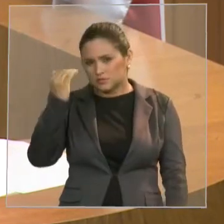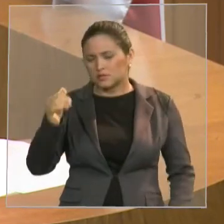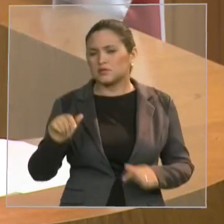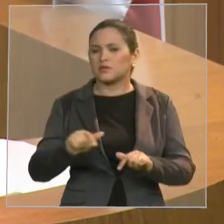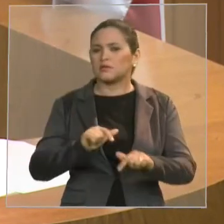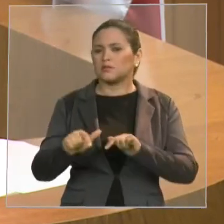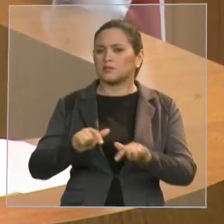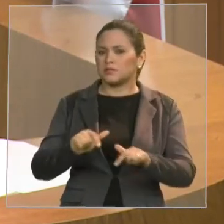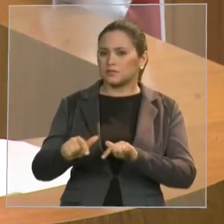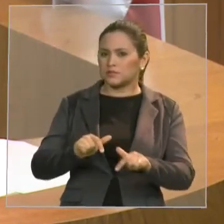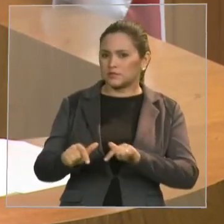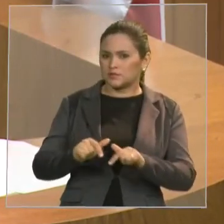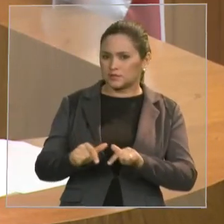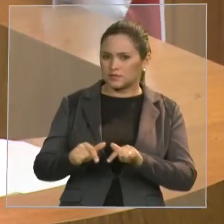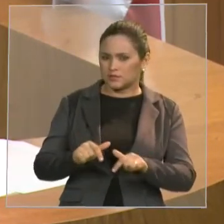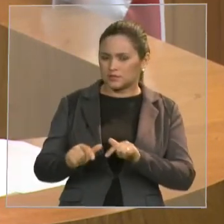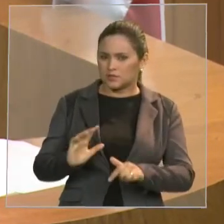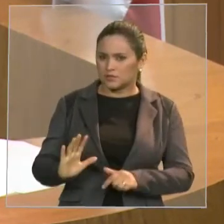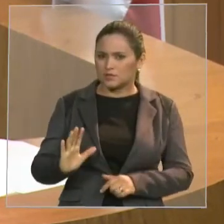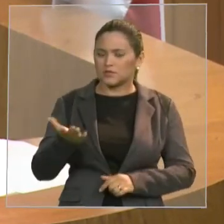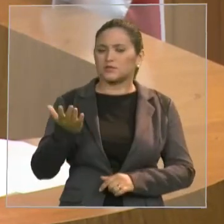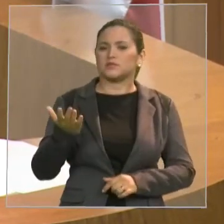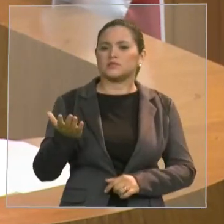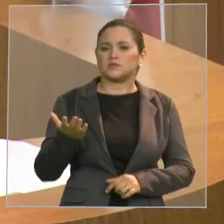sendo oferecido ao deputado Rogério Cafeteira, como está.